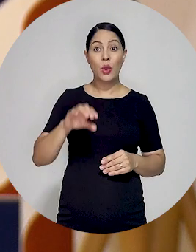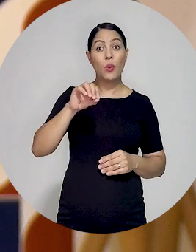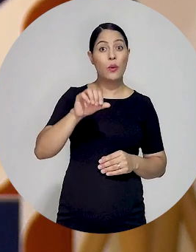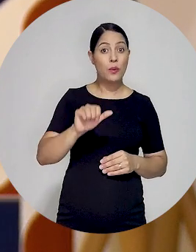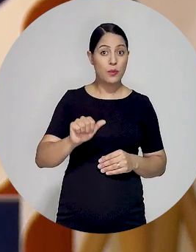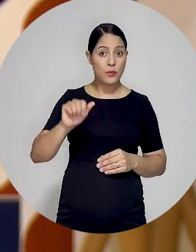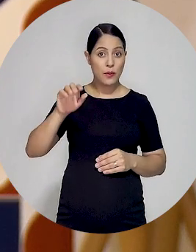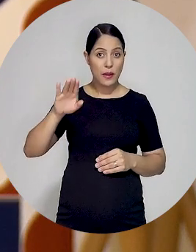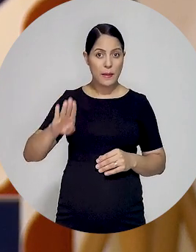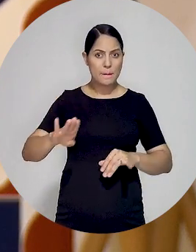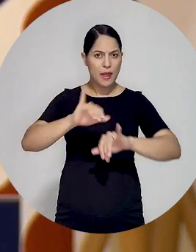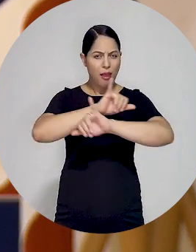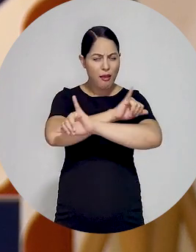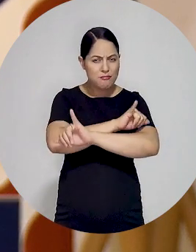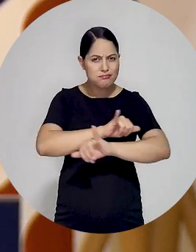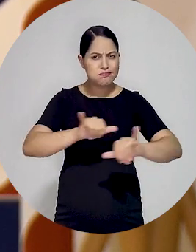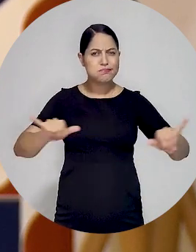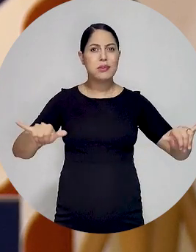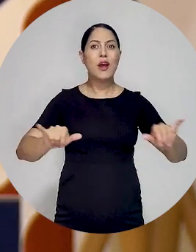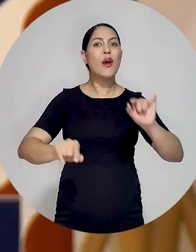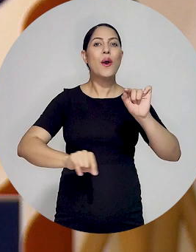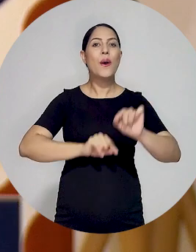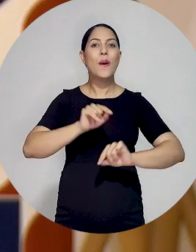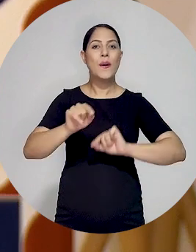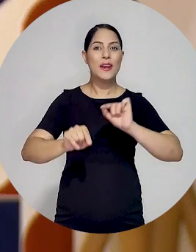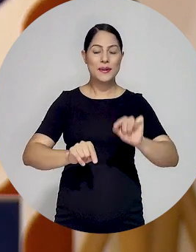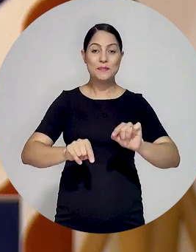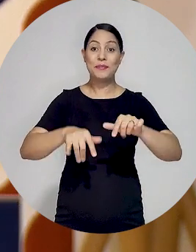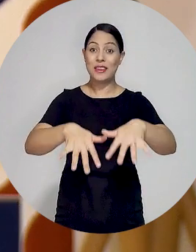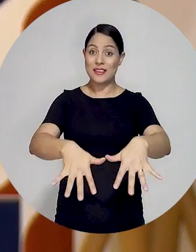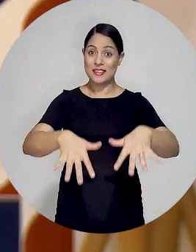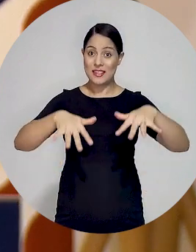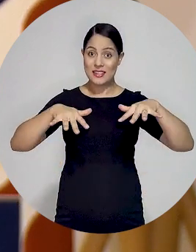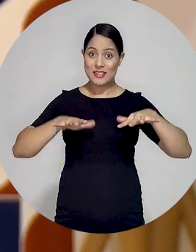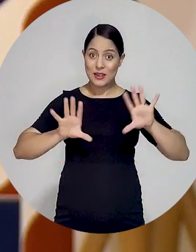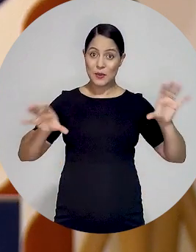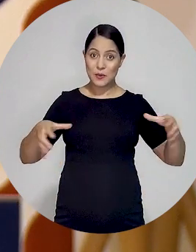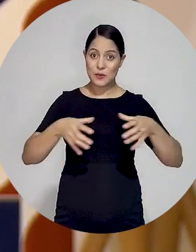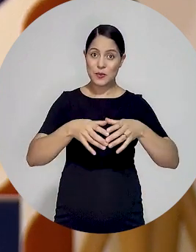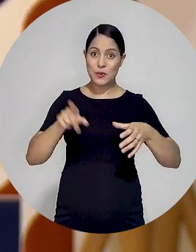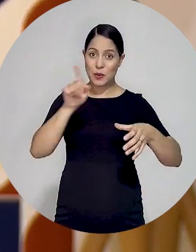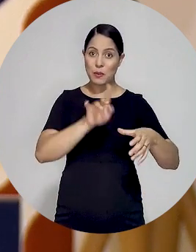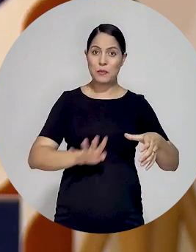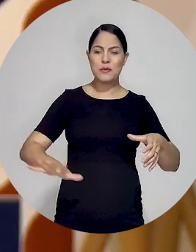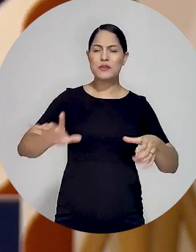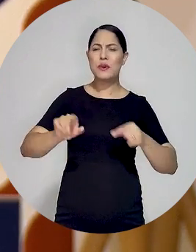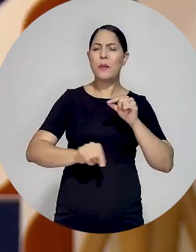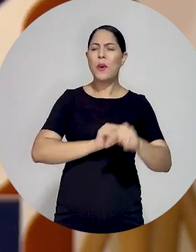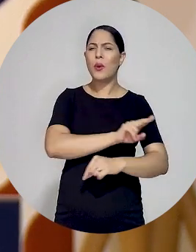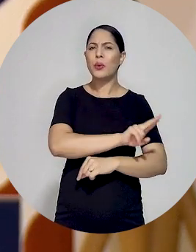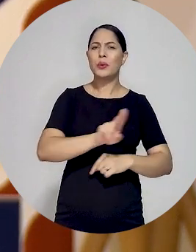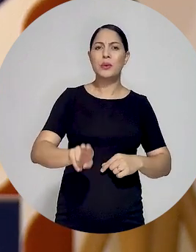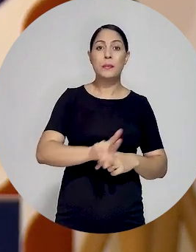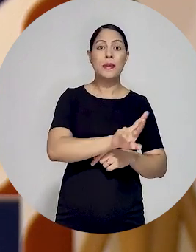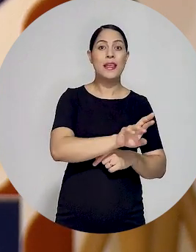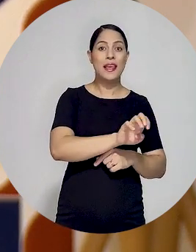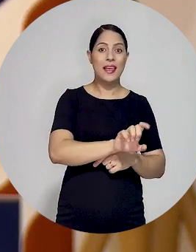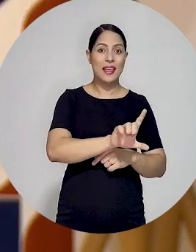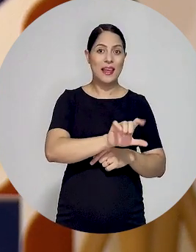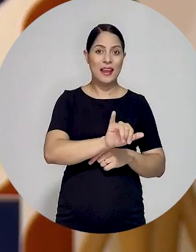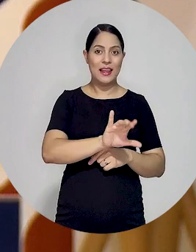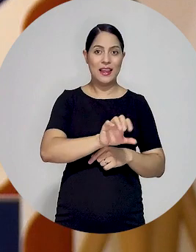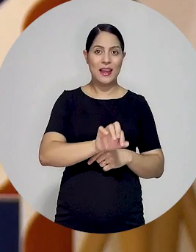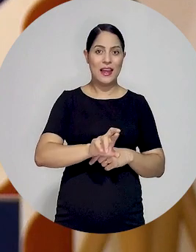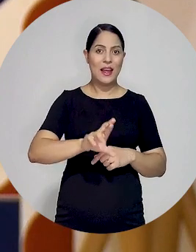A OAB Nacional lançou na sessão do Conselho Pleno da última semana o Relicário da Advocacia, projeto dedicado